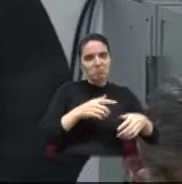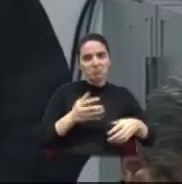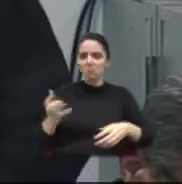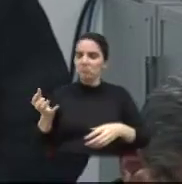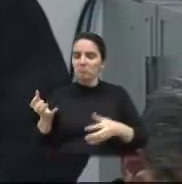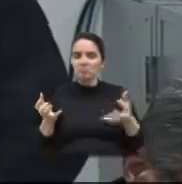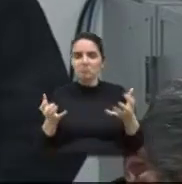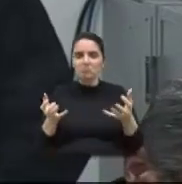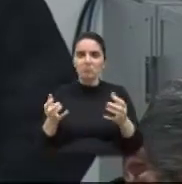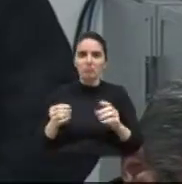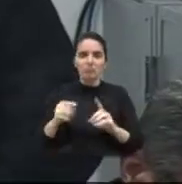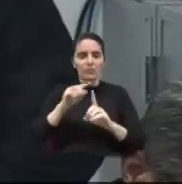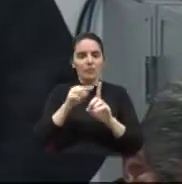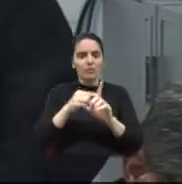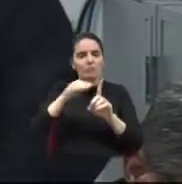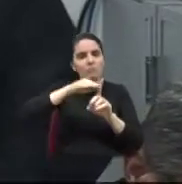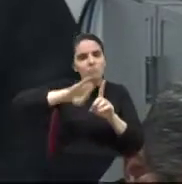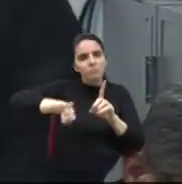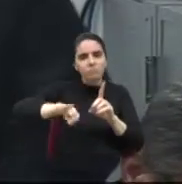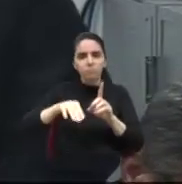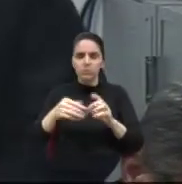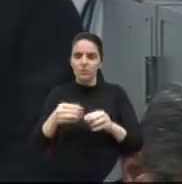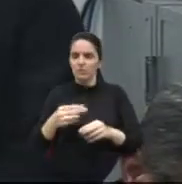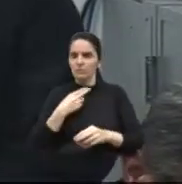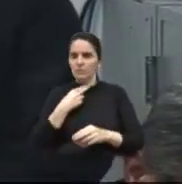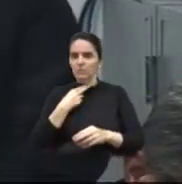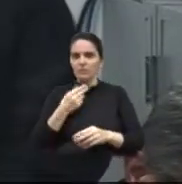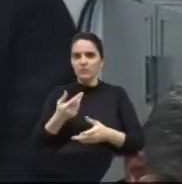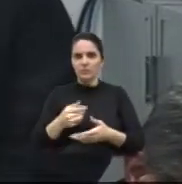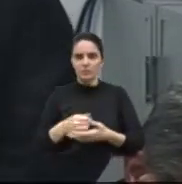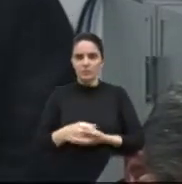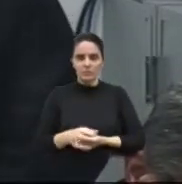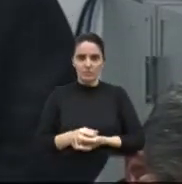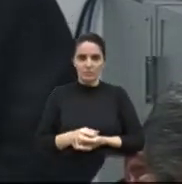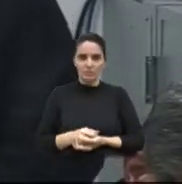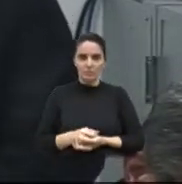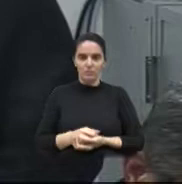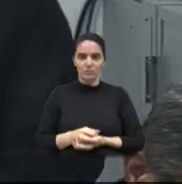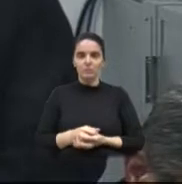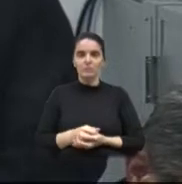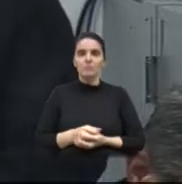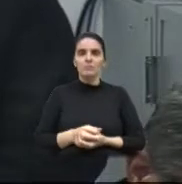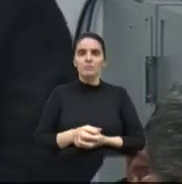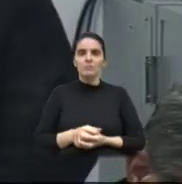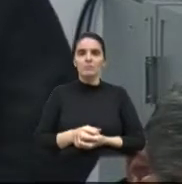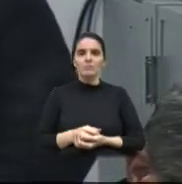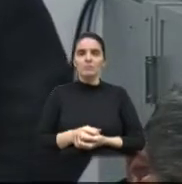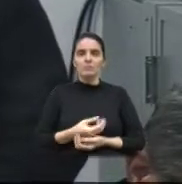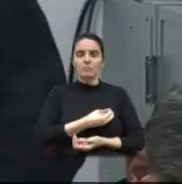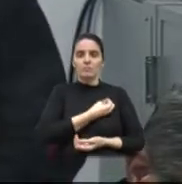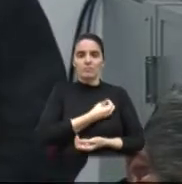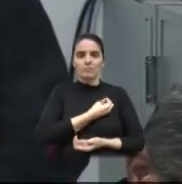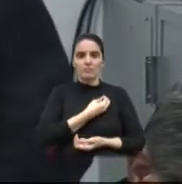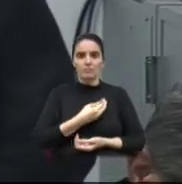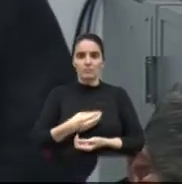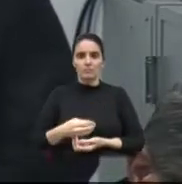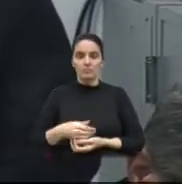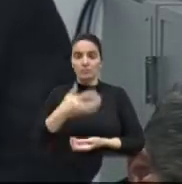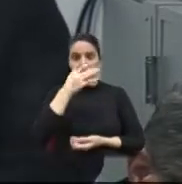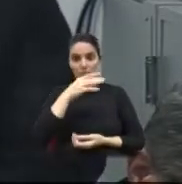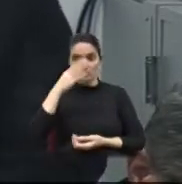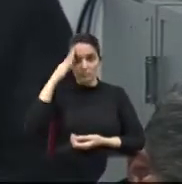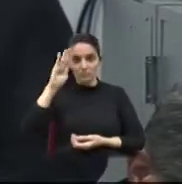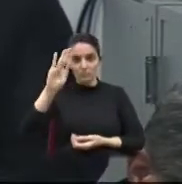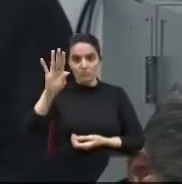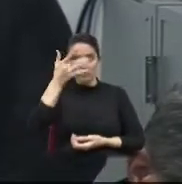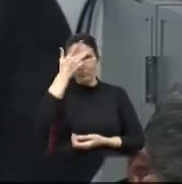tirar algo da sociedade que eu acho que é tão precioso, que é a vida. Nós temos como princípio, principalmente os cristãos, que quem